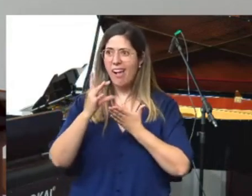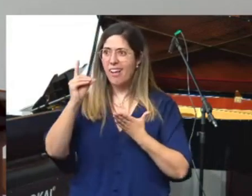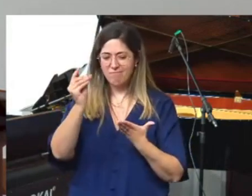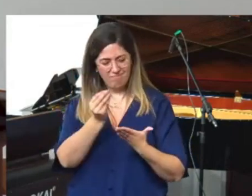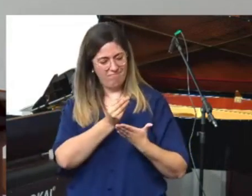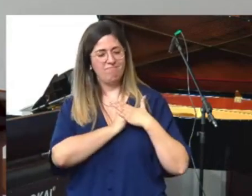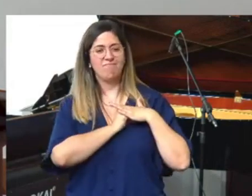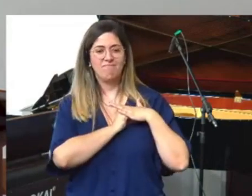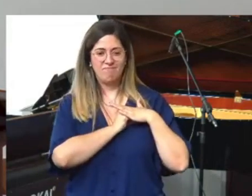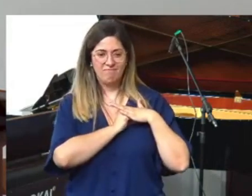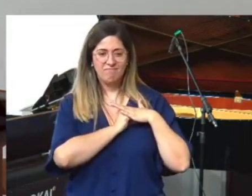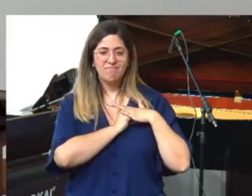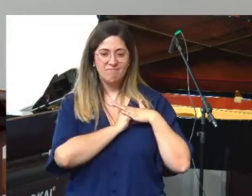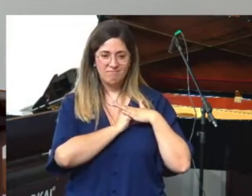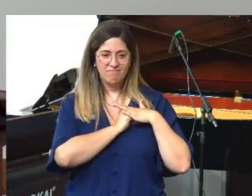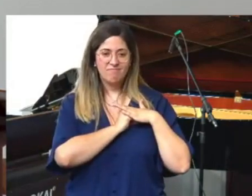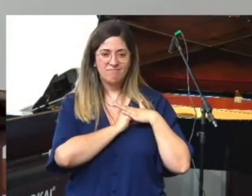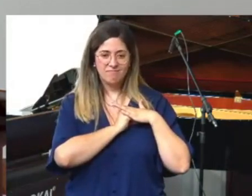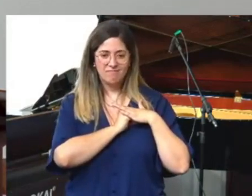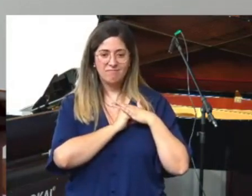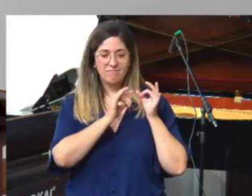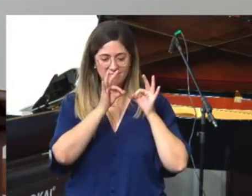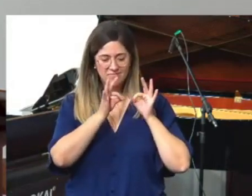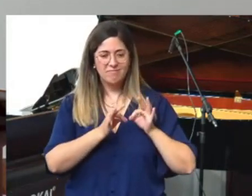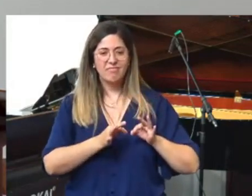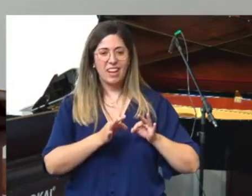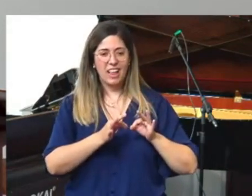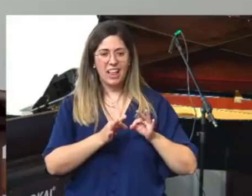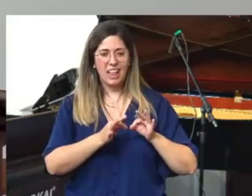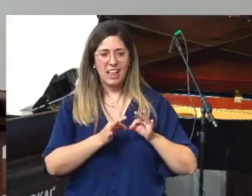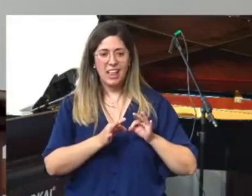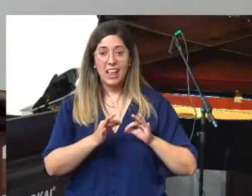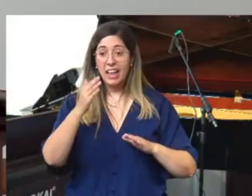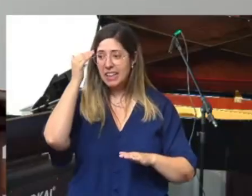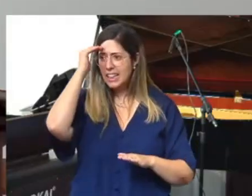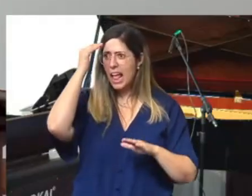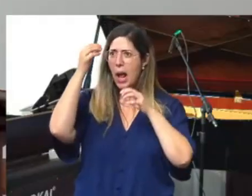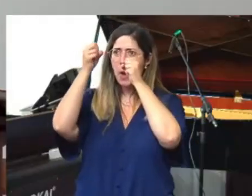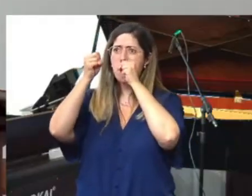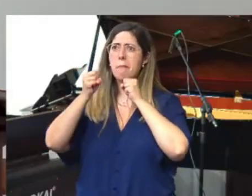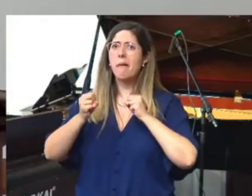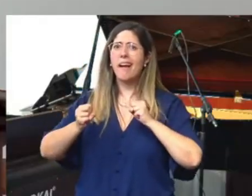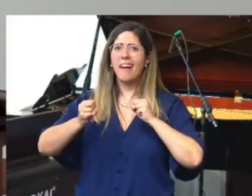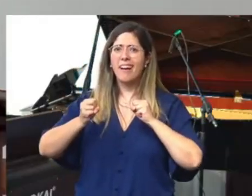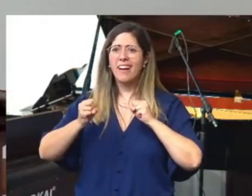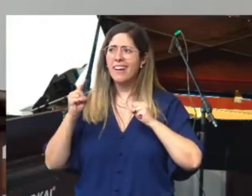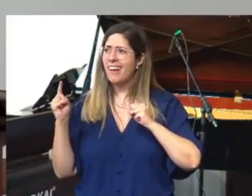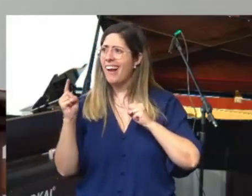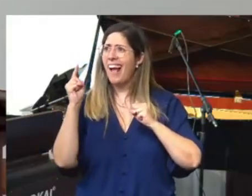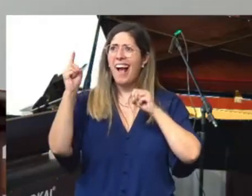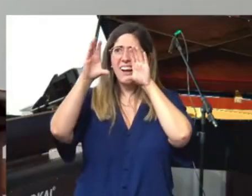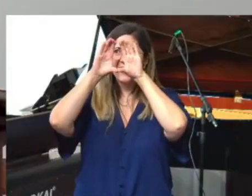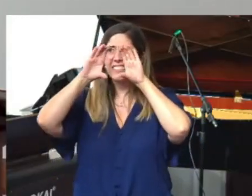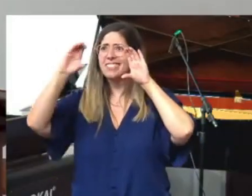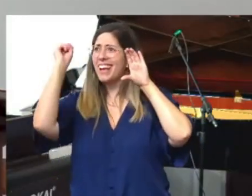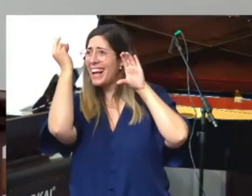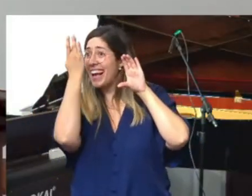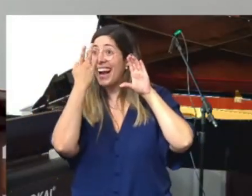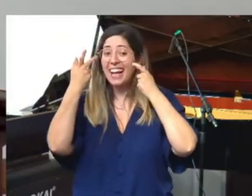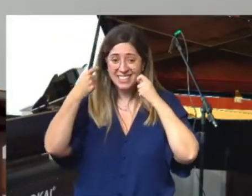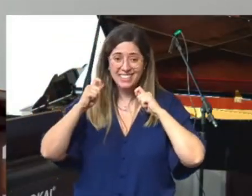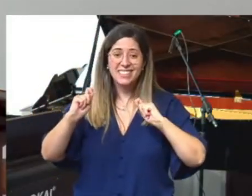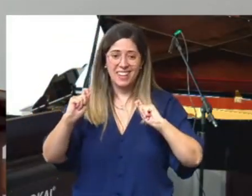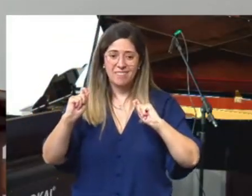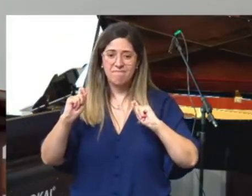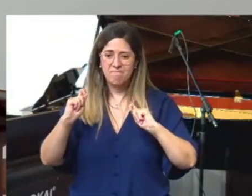no coração, com clareza, entendendo que existe poder do alto, que é graça, para dizermos